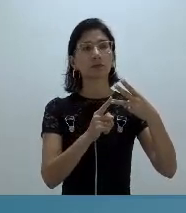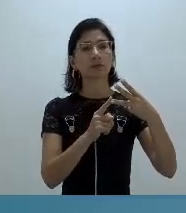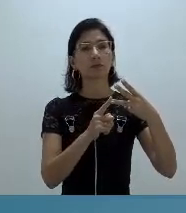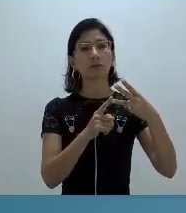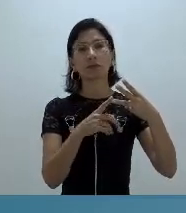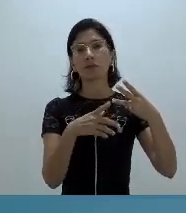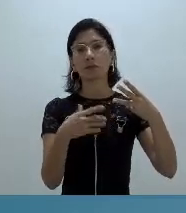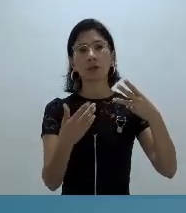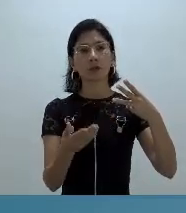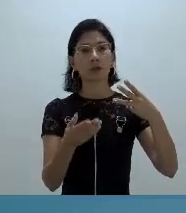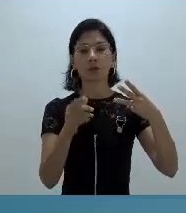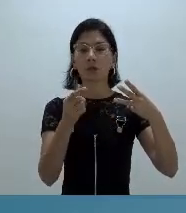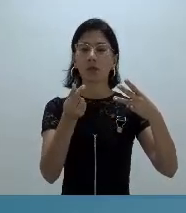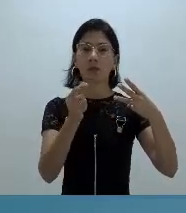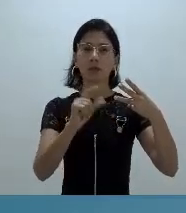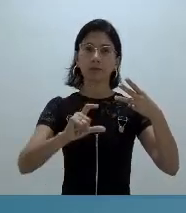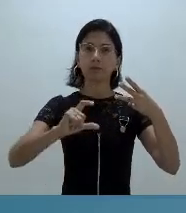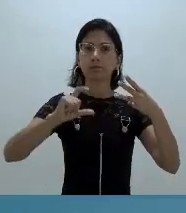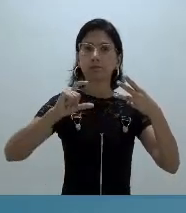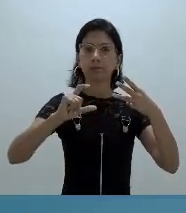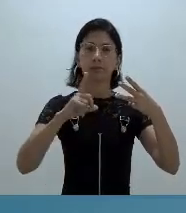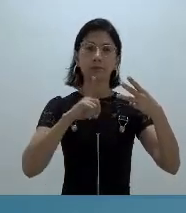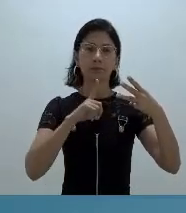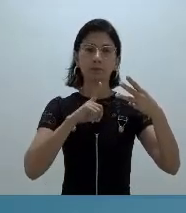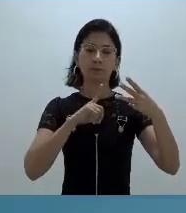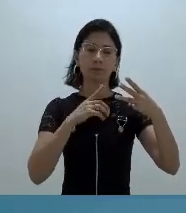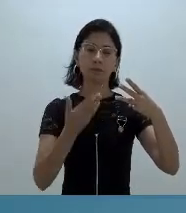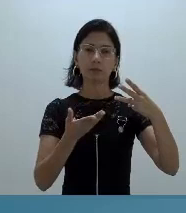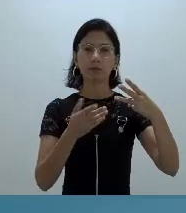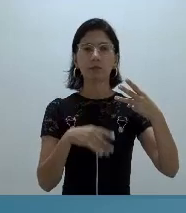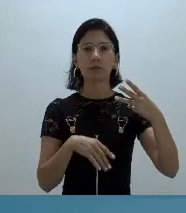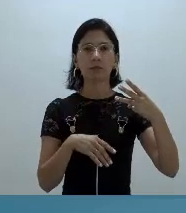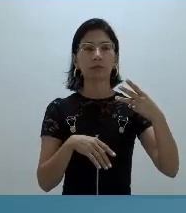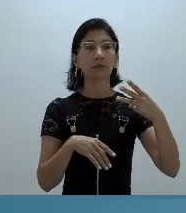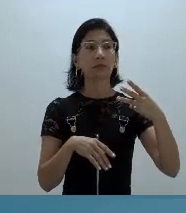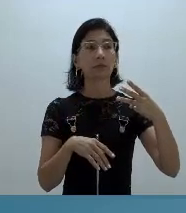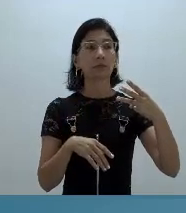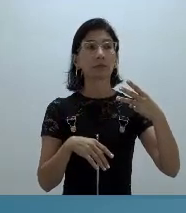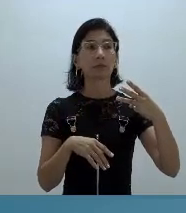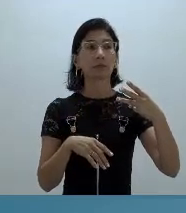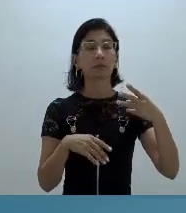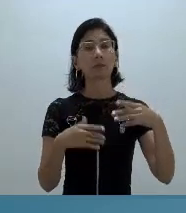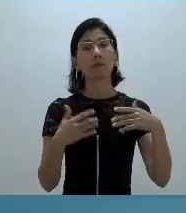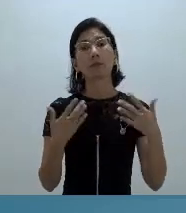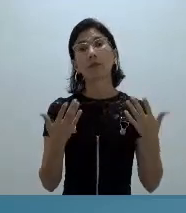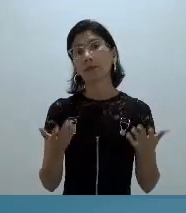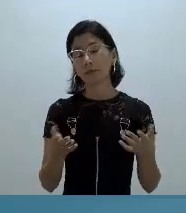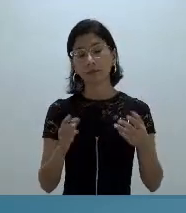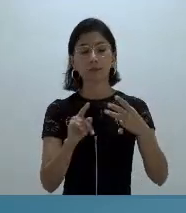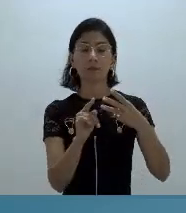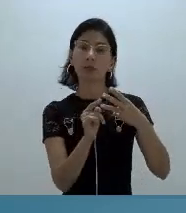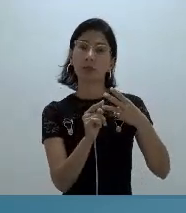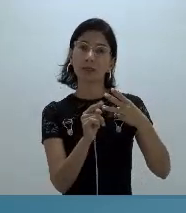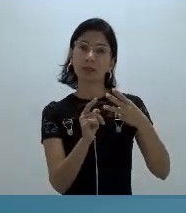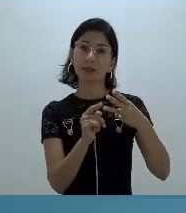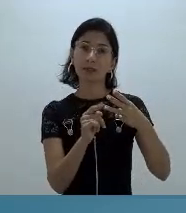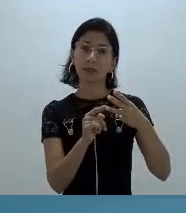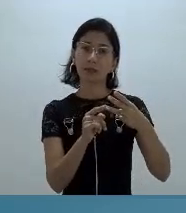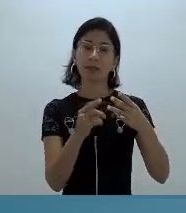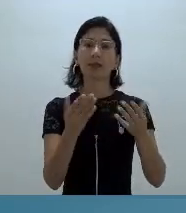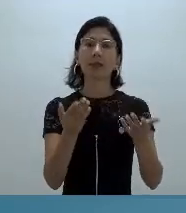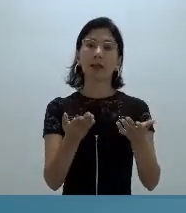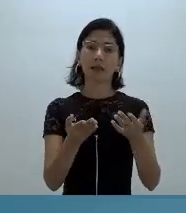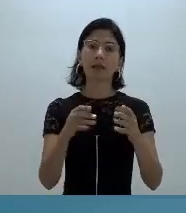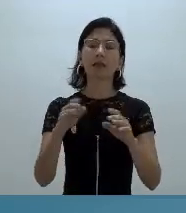realmente há um excesso de execução. Mas naquele momento, aí sim, com a certeza de uma decisão lastreada